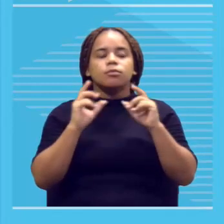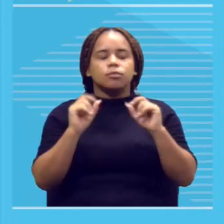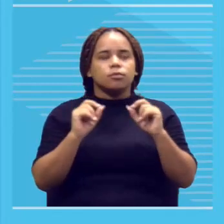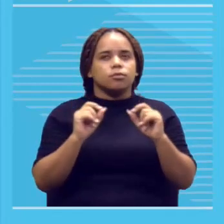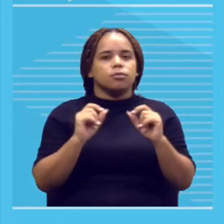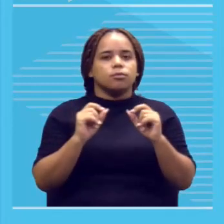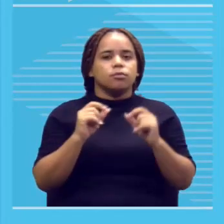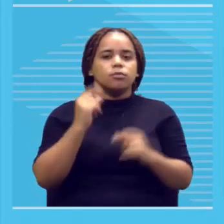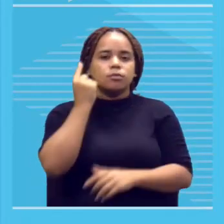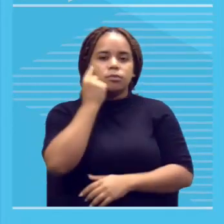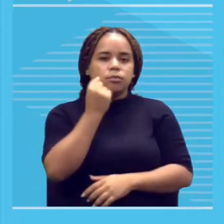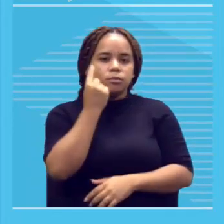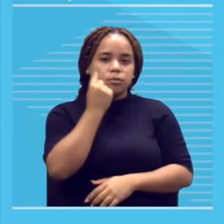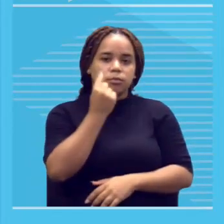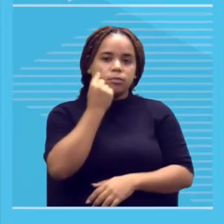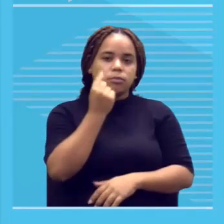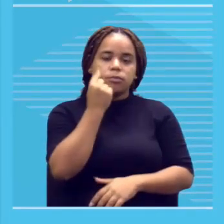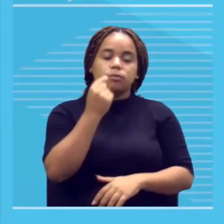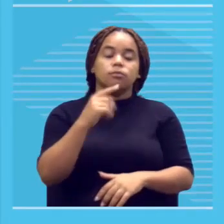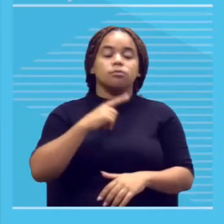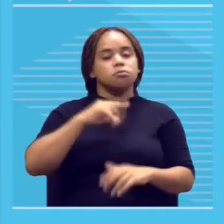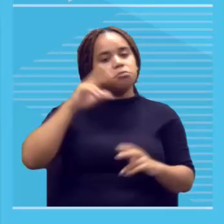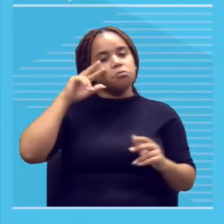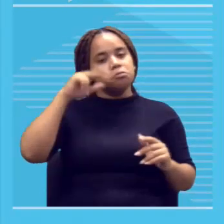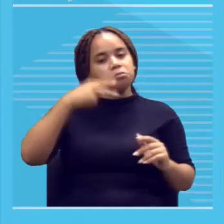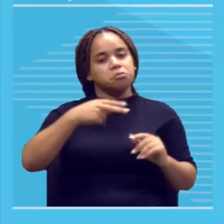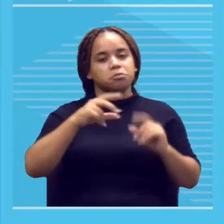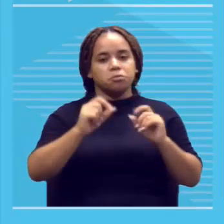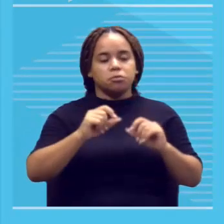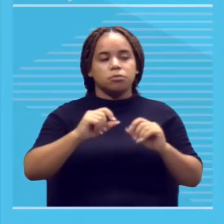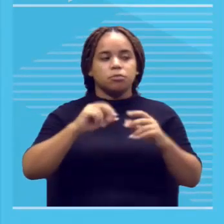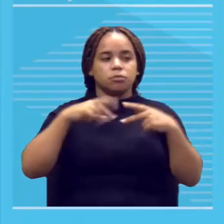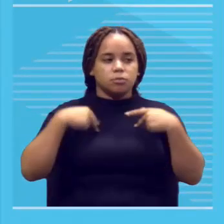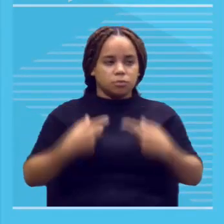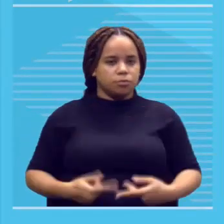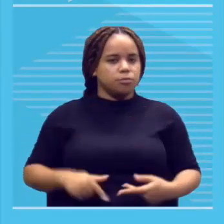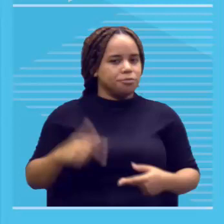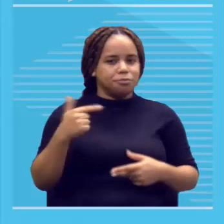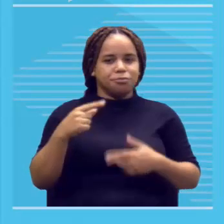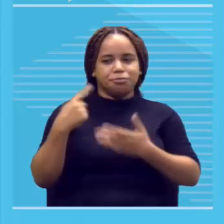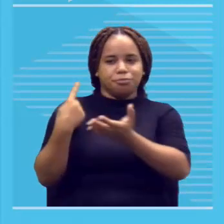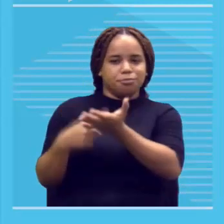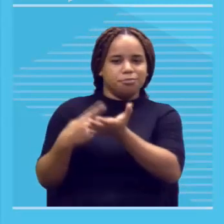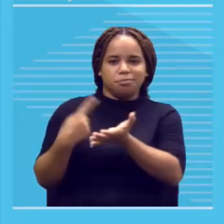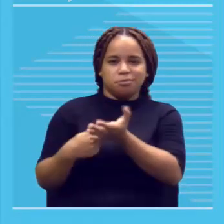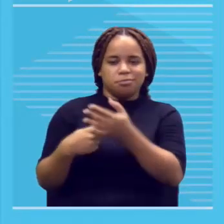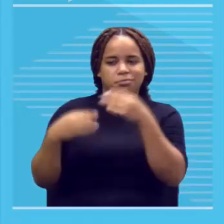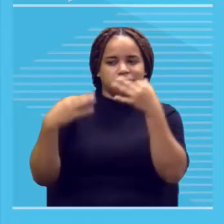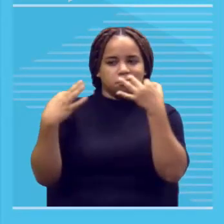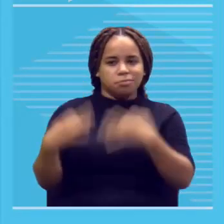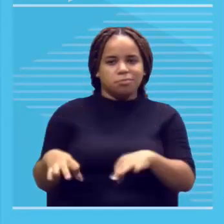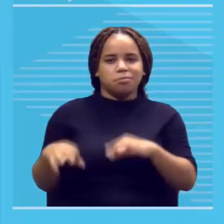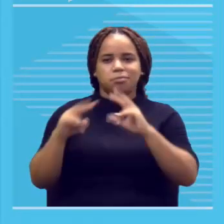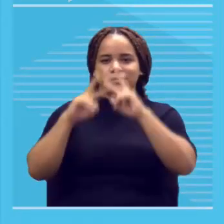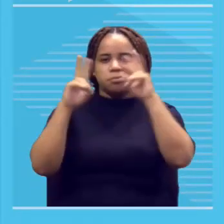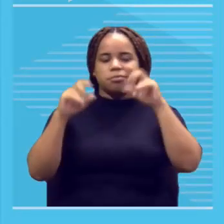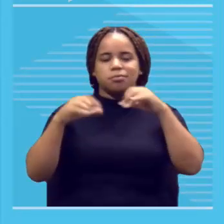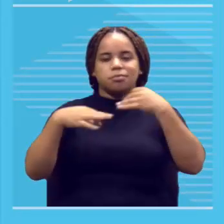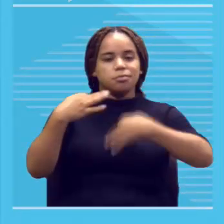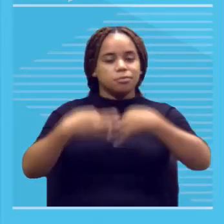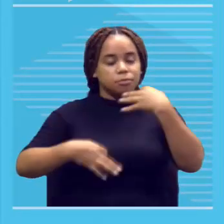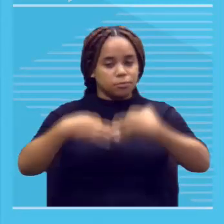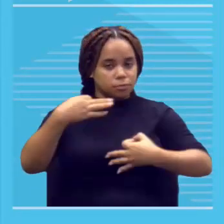Allan Kardec reconhece que os seres humanos eles não entram num acordo com relação ao conceito de Justiça então